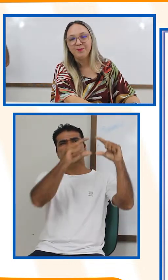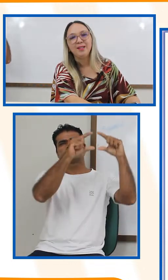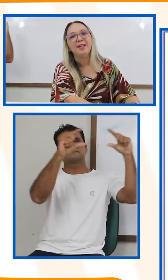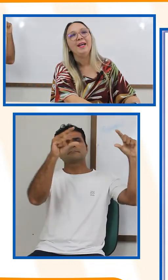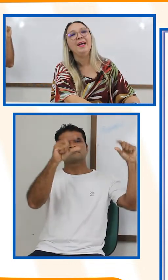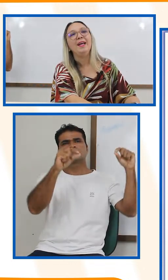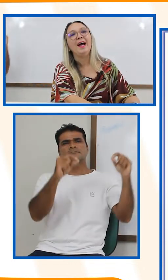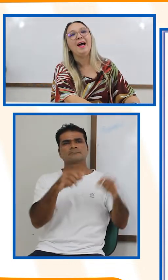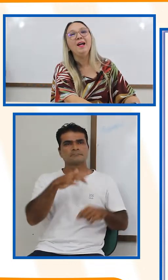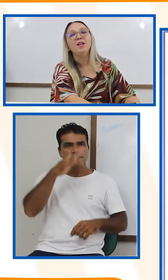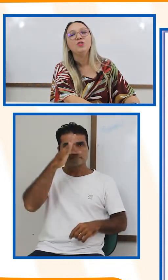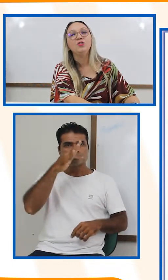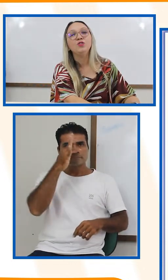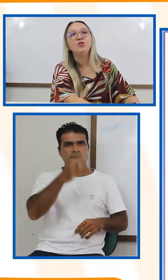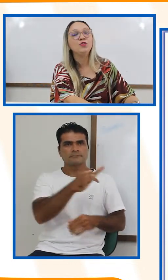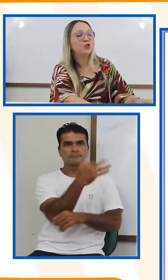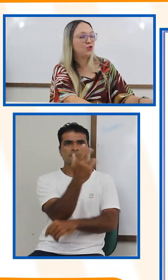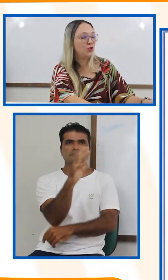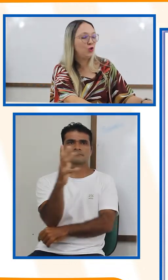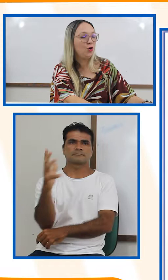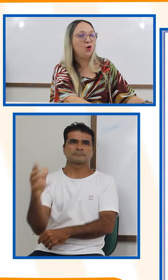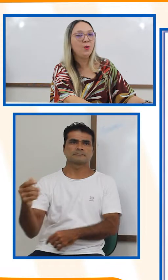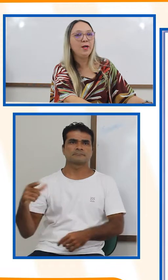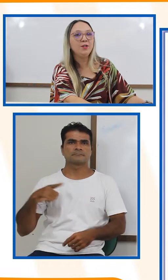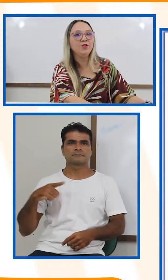jardim? É a